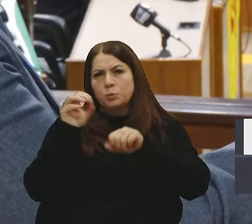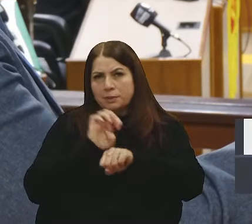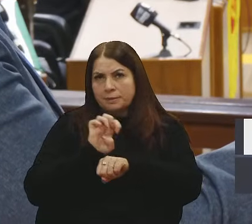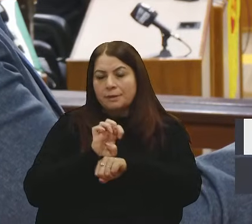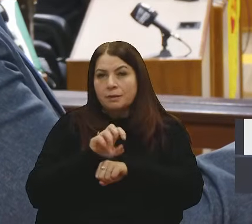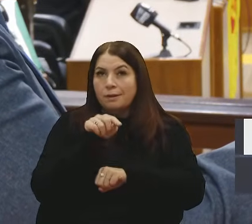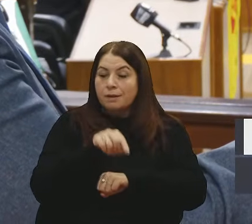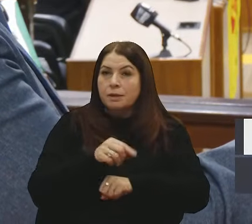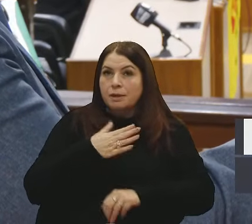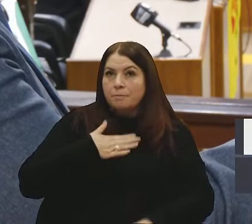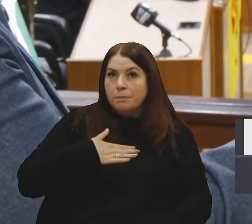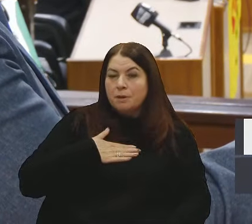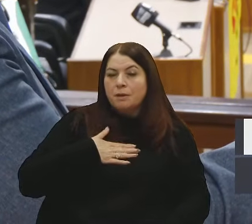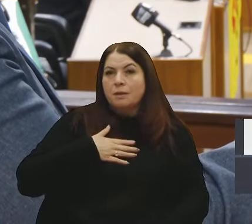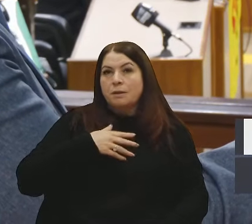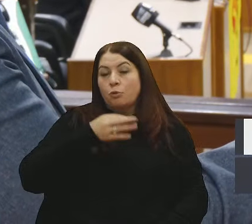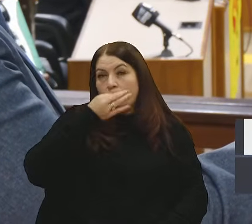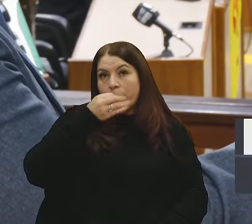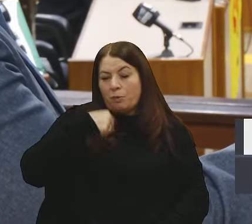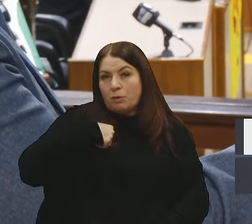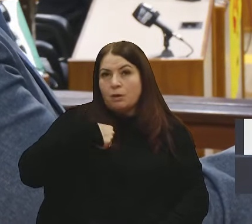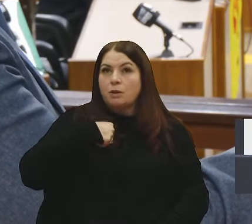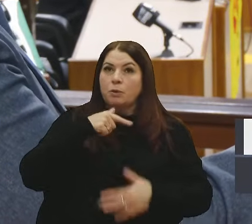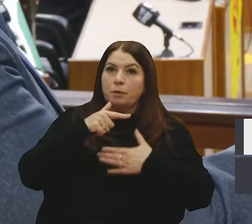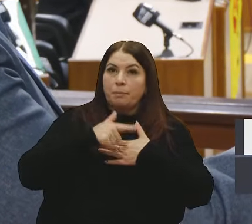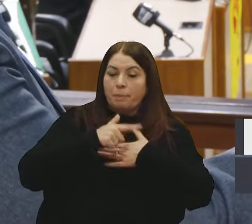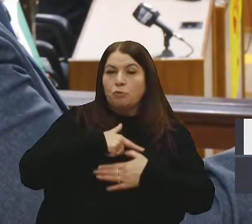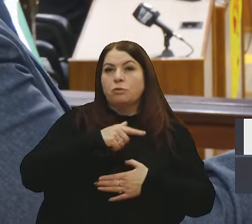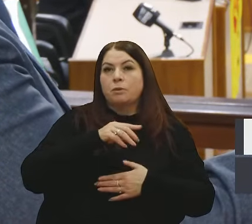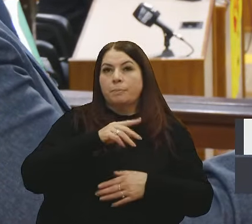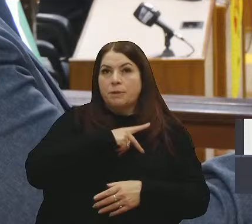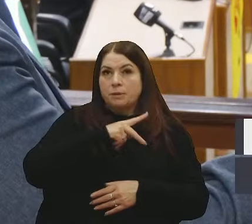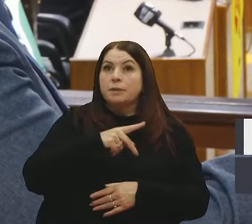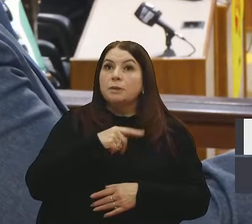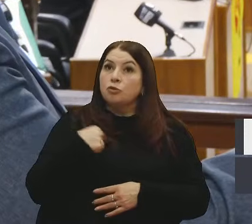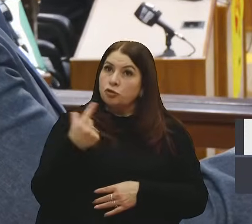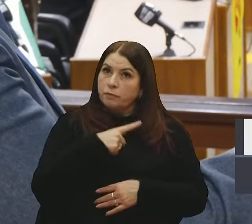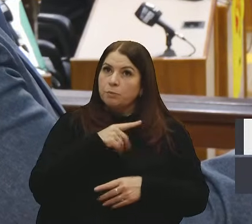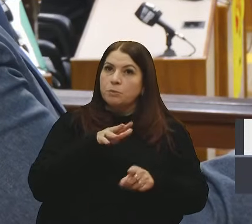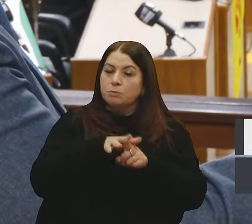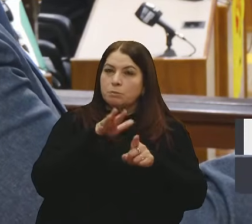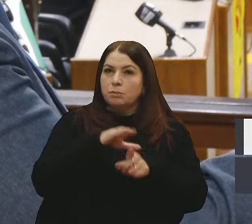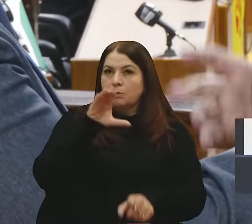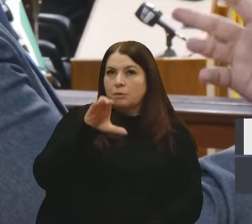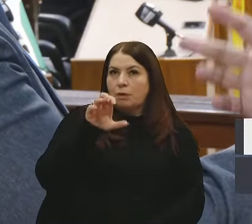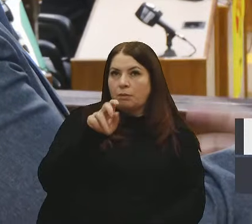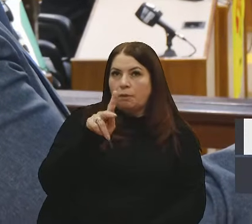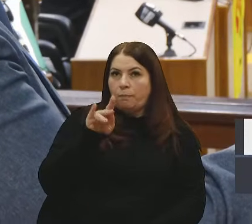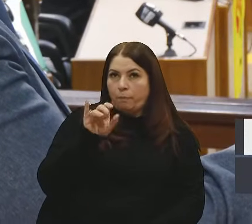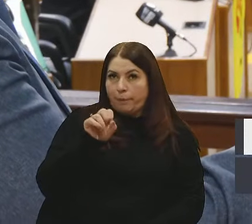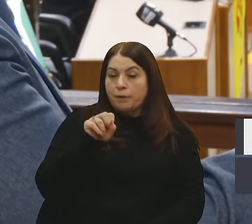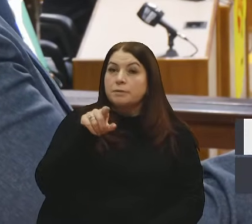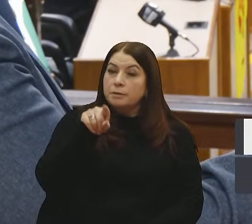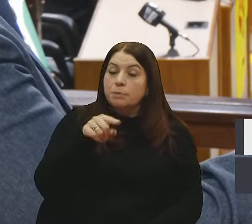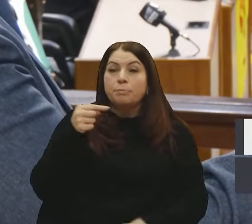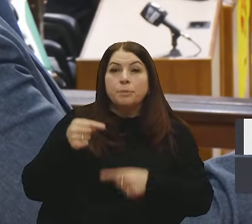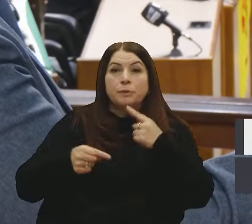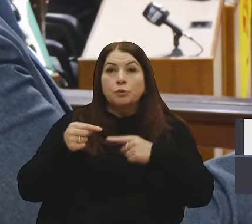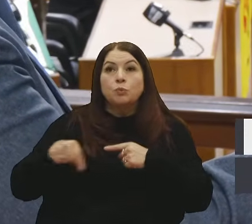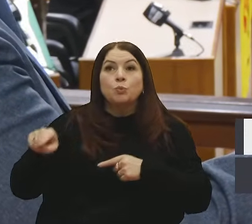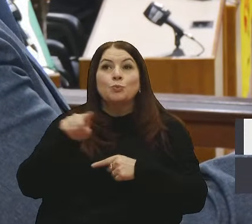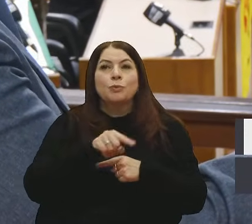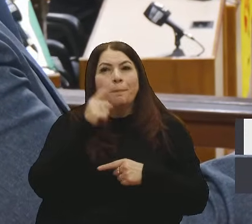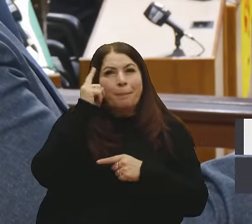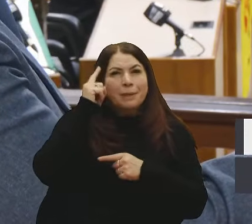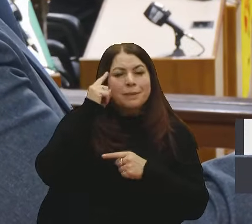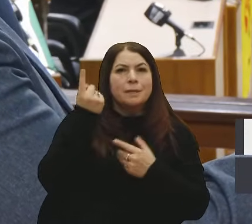Aqui, na minha posição de presidente, nós recebemos essa demanda do CEPERS e estamos aqui para discutir, né, pensar